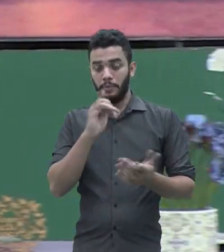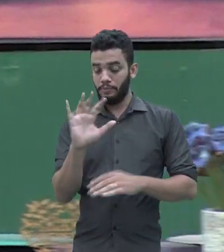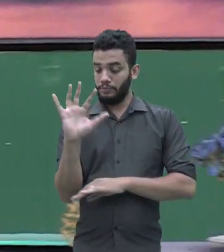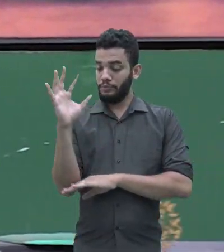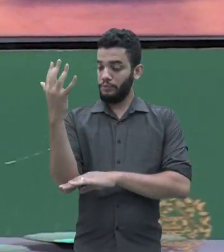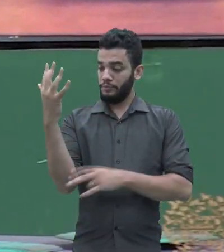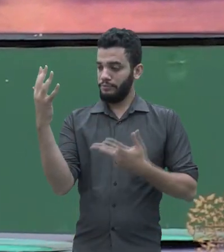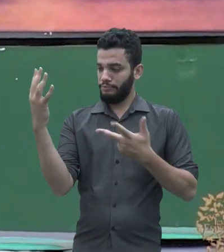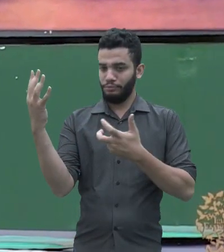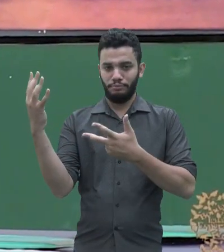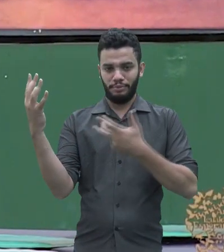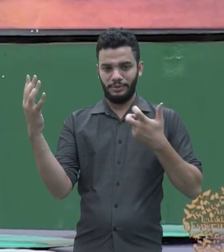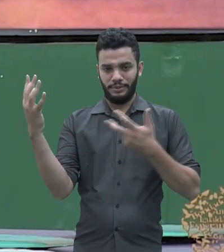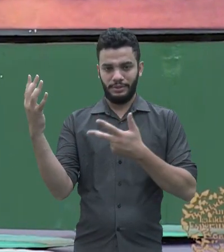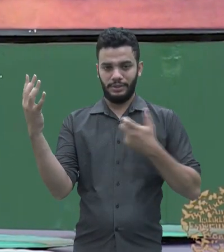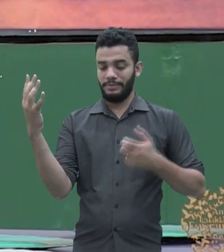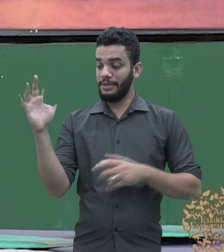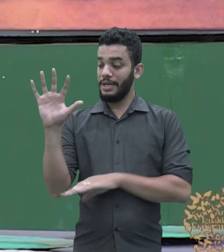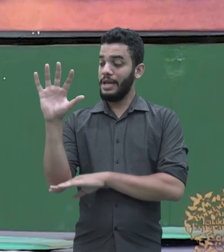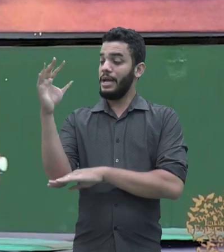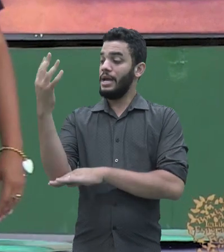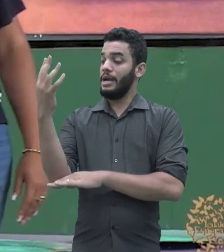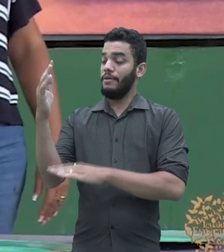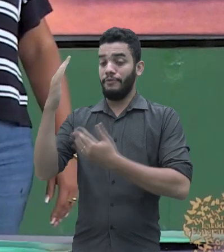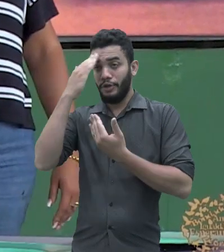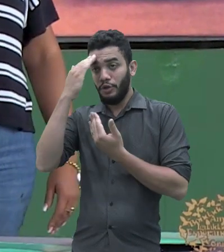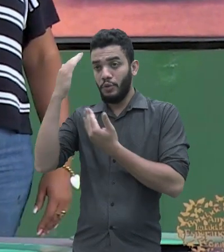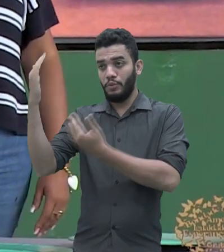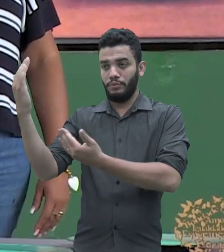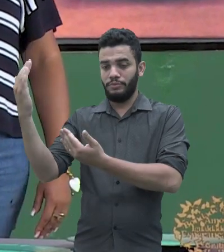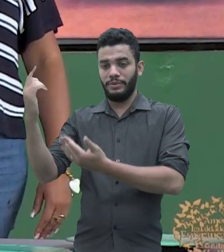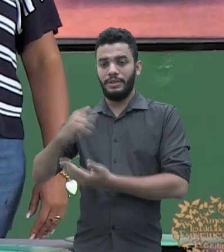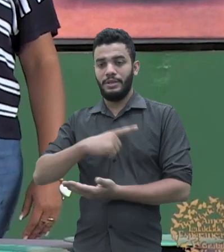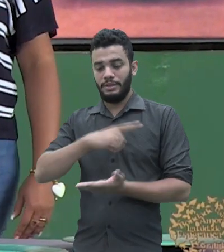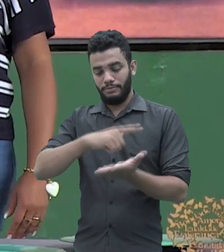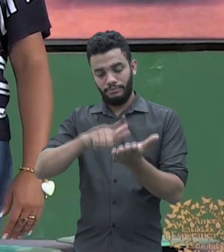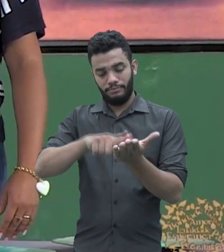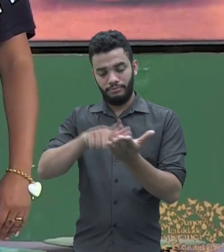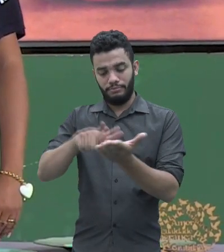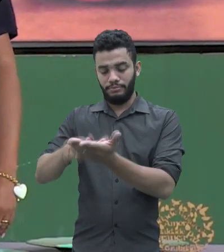gratidão. E aí nós confeccionamos os cartões,